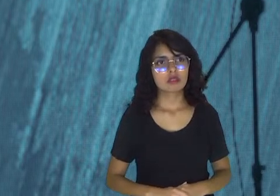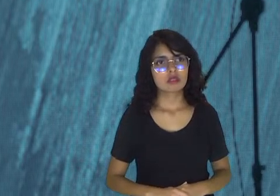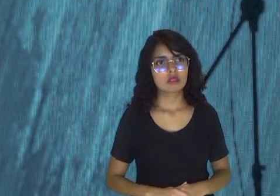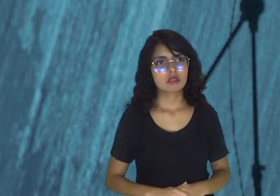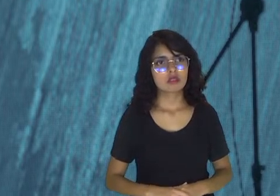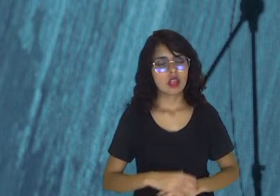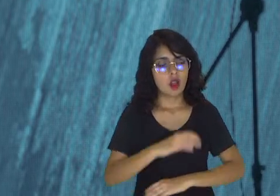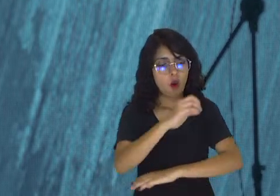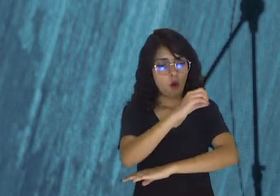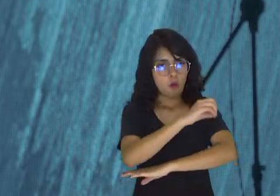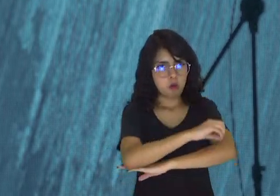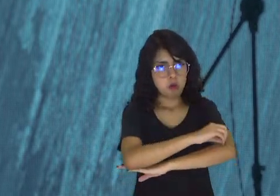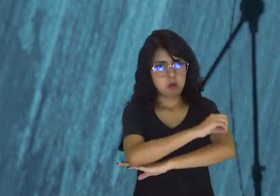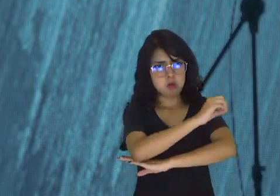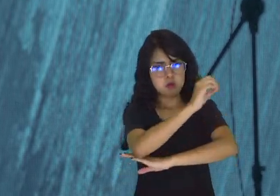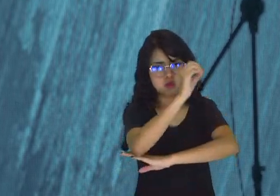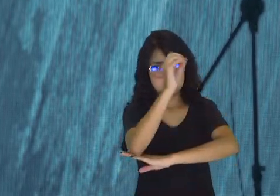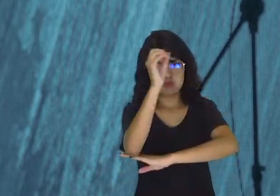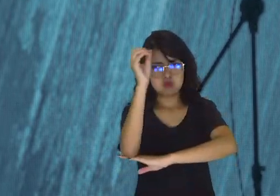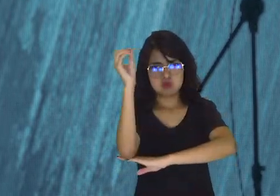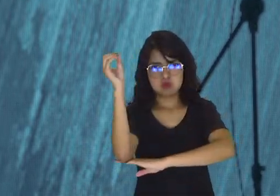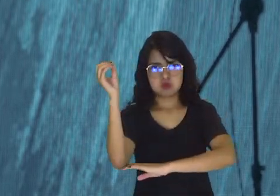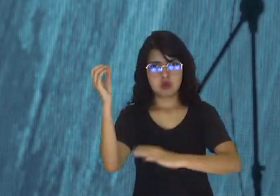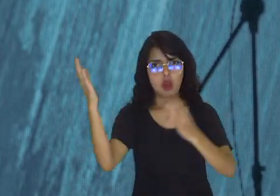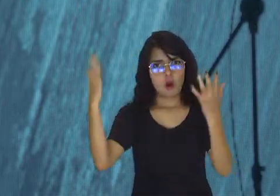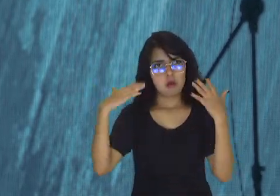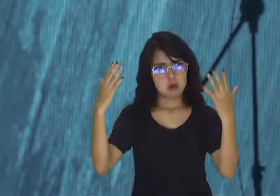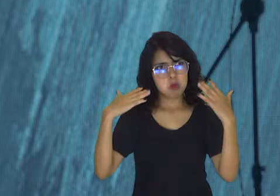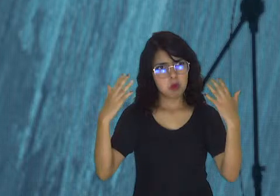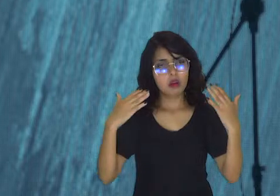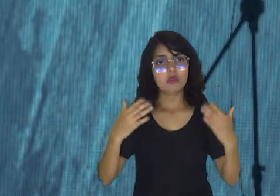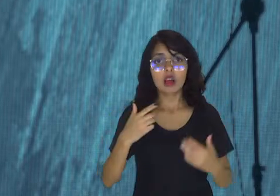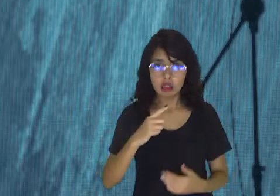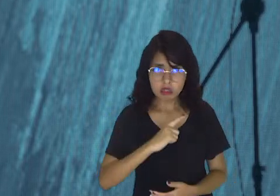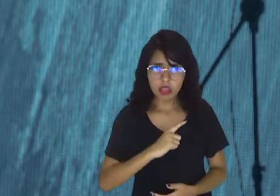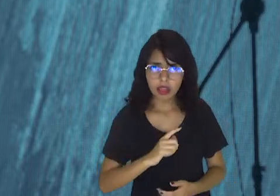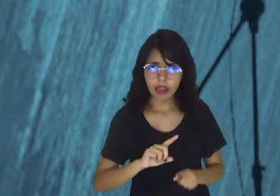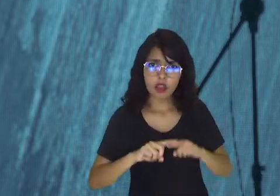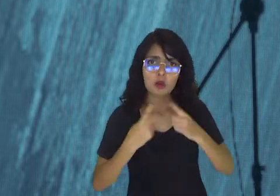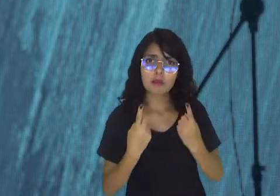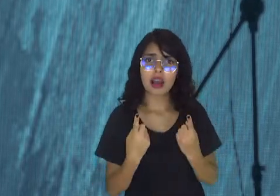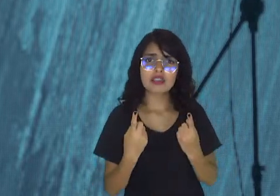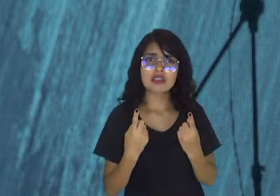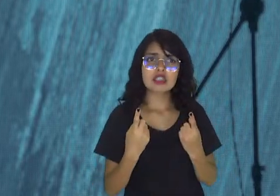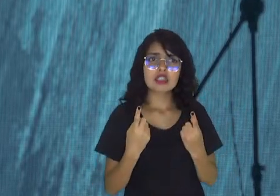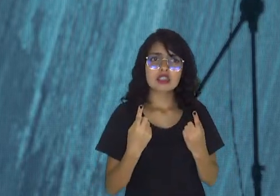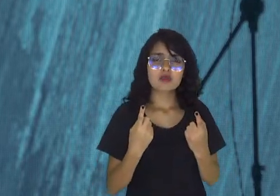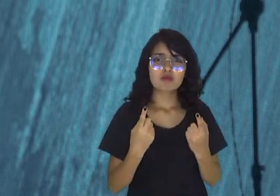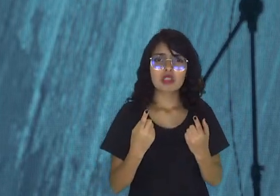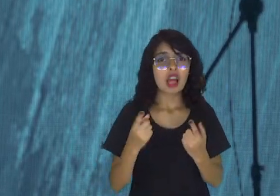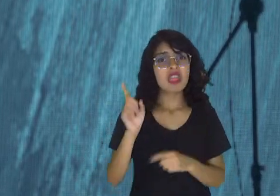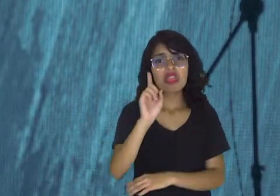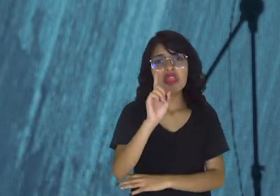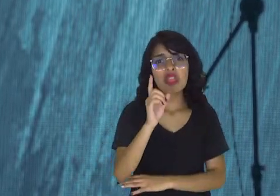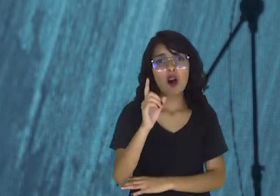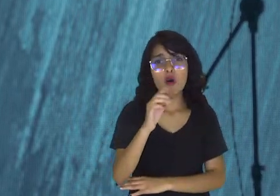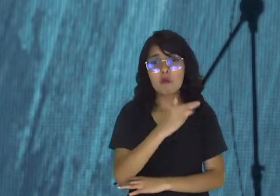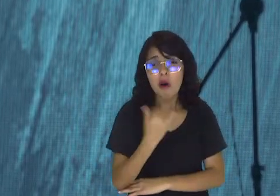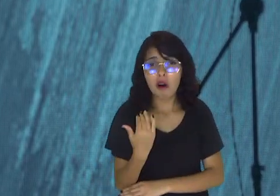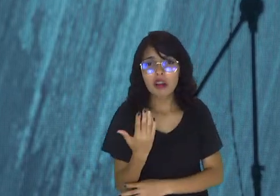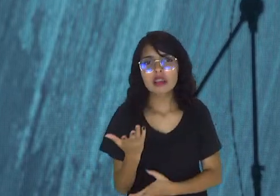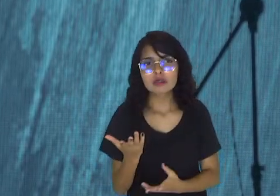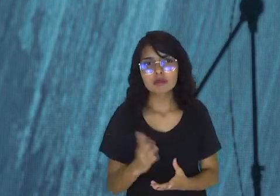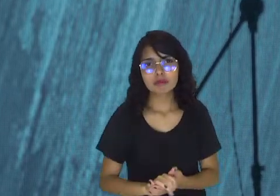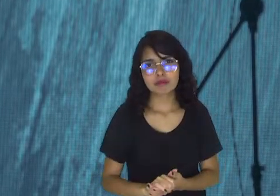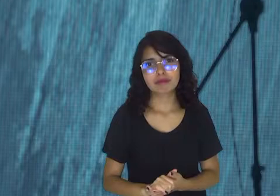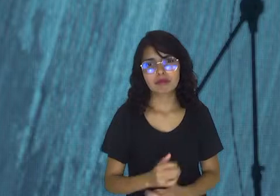são afetadas negativamente. Nem se preocupam com longos meses de